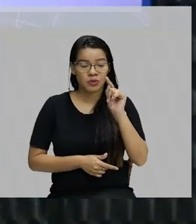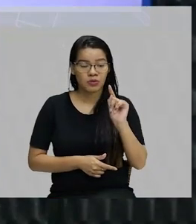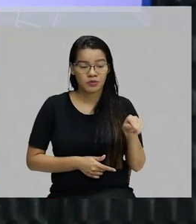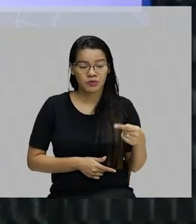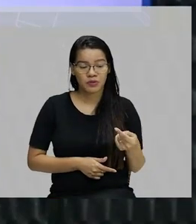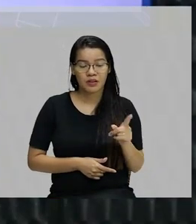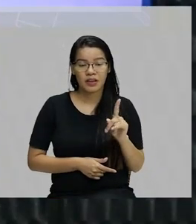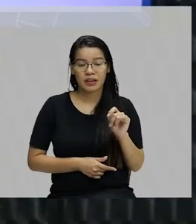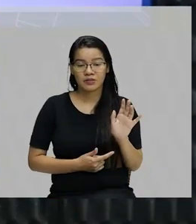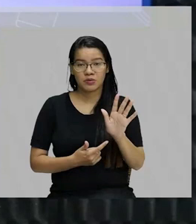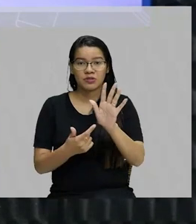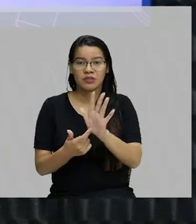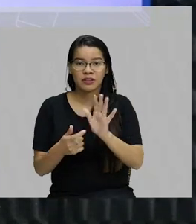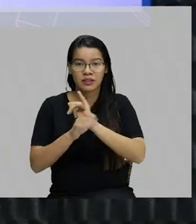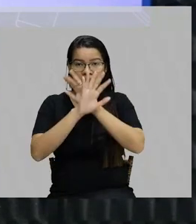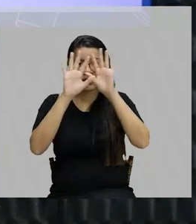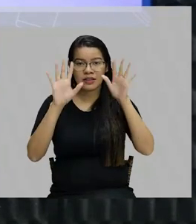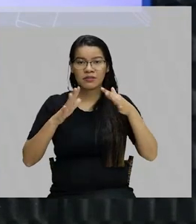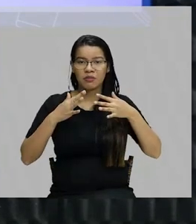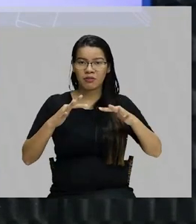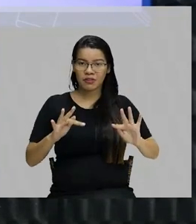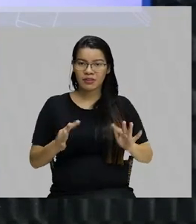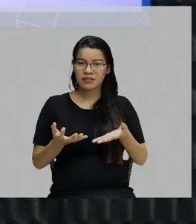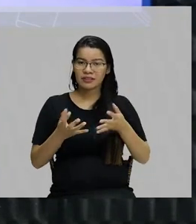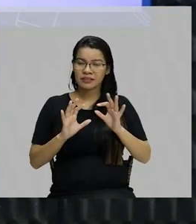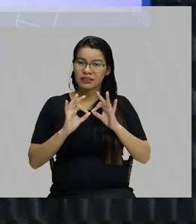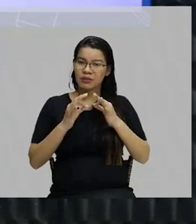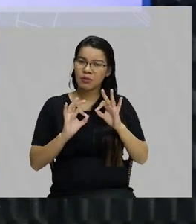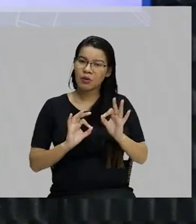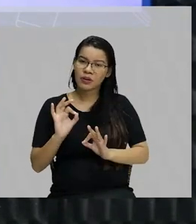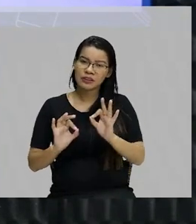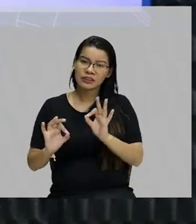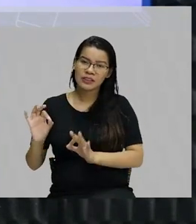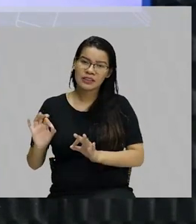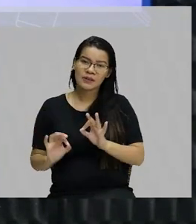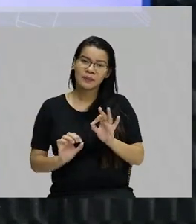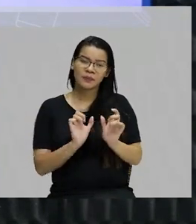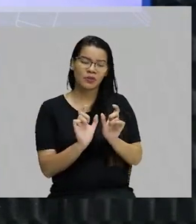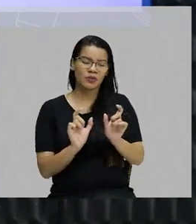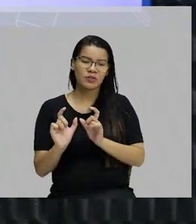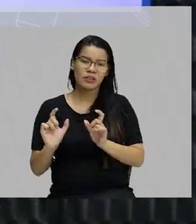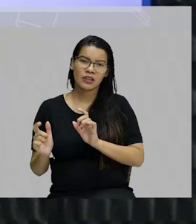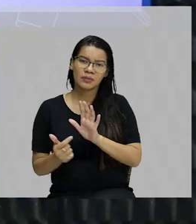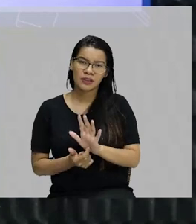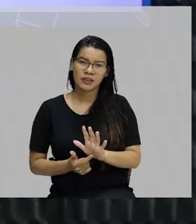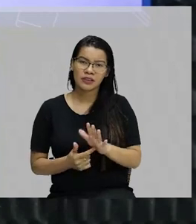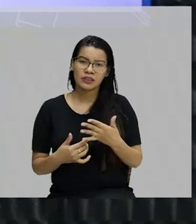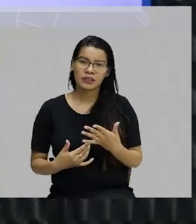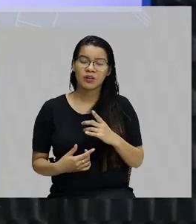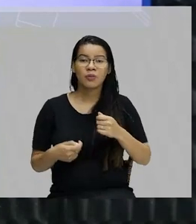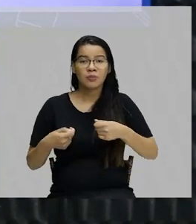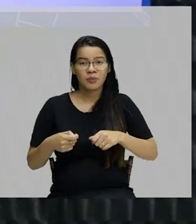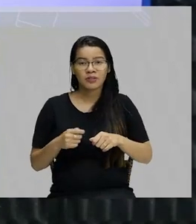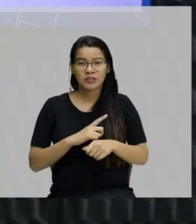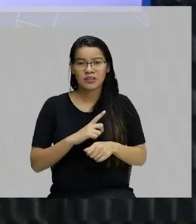clareza a uma frase de modo a organizar os itens apresentados dessa forma a pontuação possui diferentes maneiras de ser aplicada